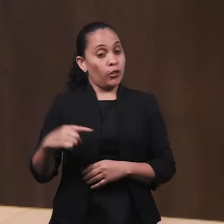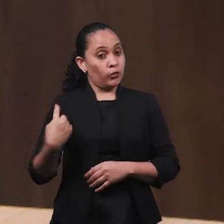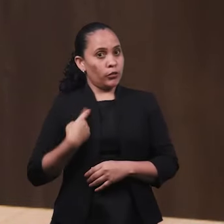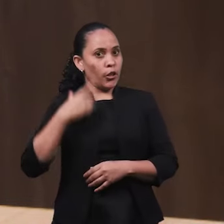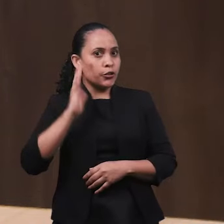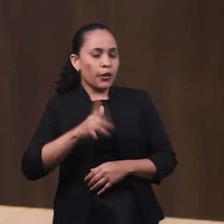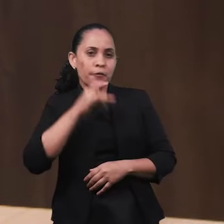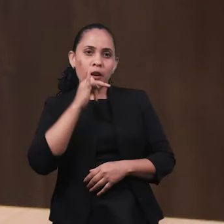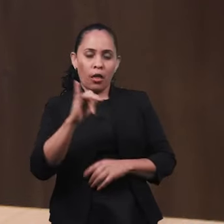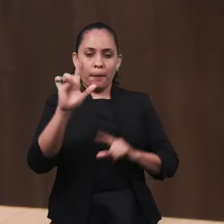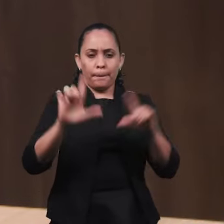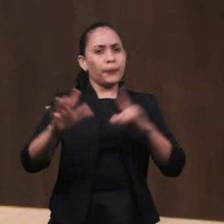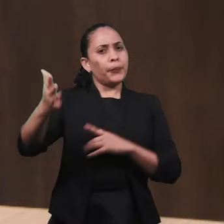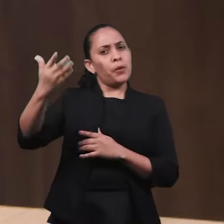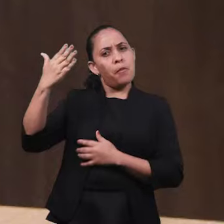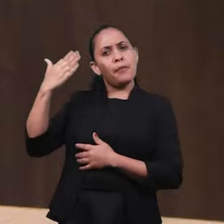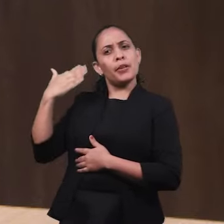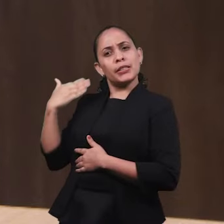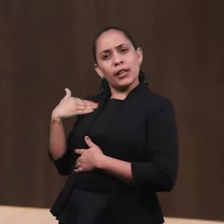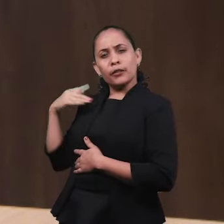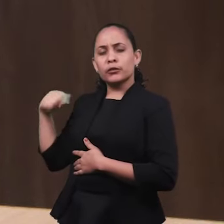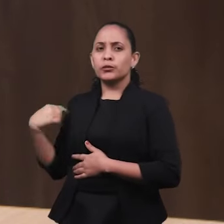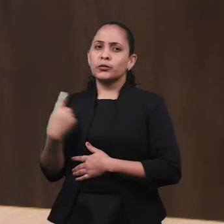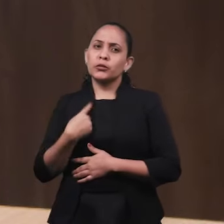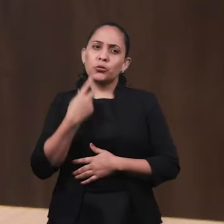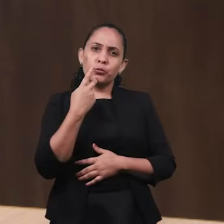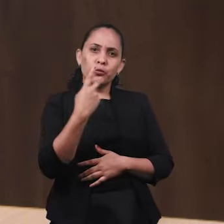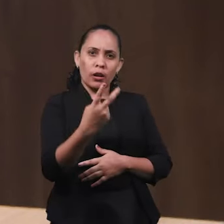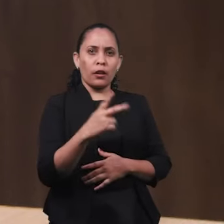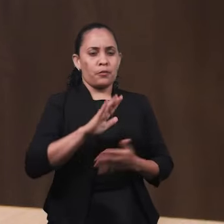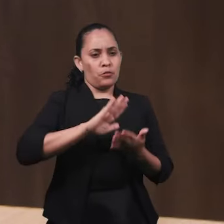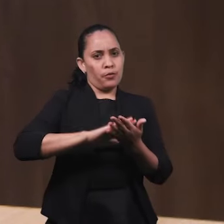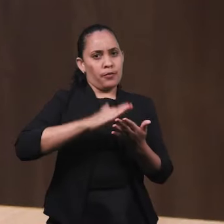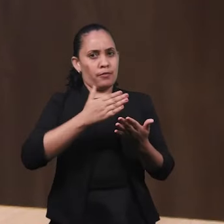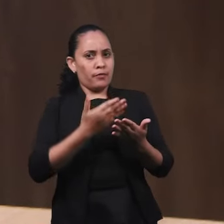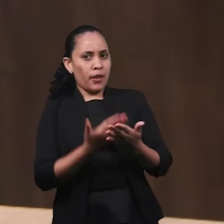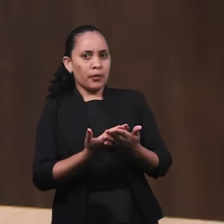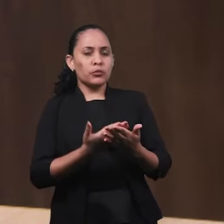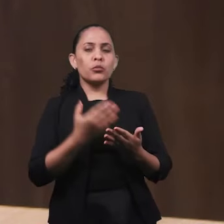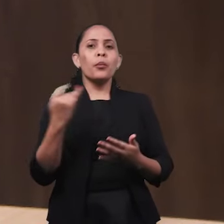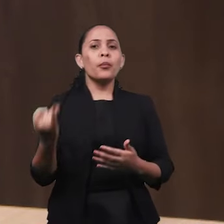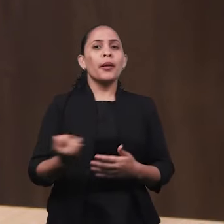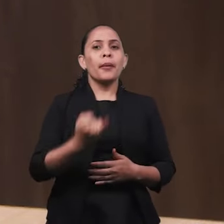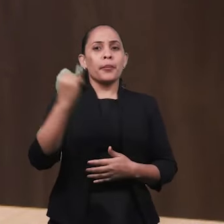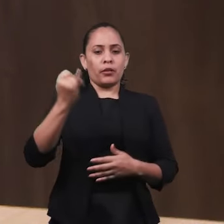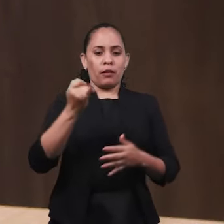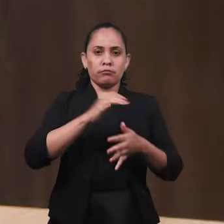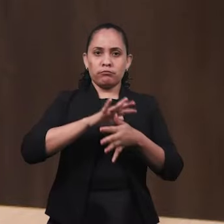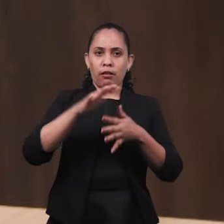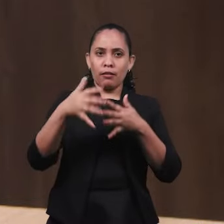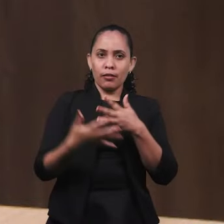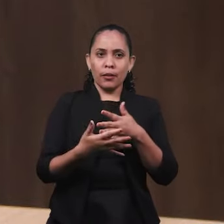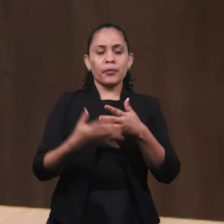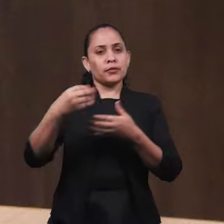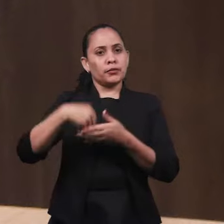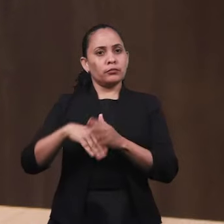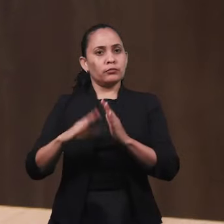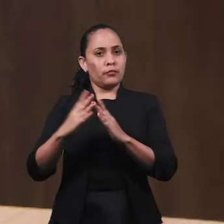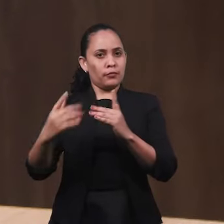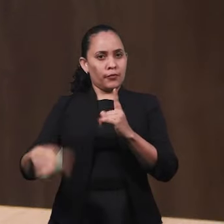falamos, no programa anterior, nós falamos com uma intérprete sobre a importância da Libras na igreja.